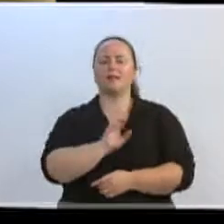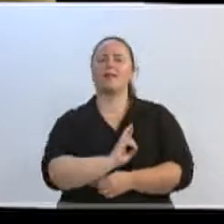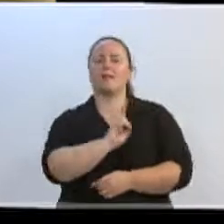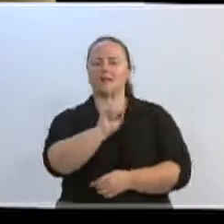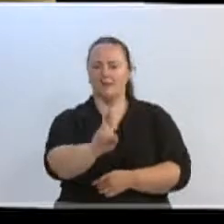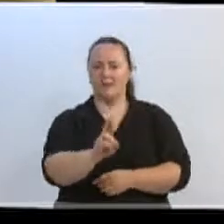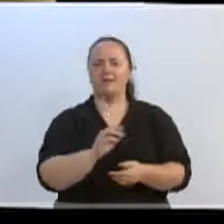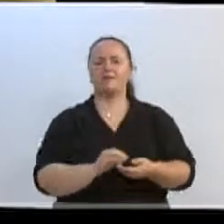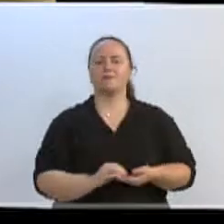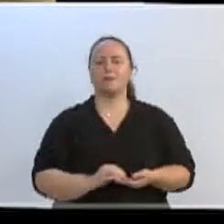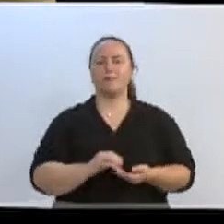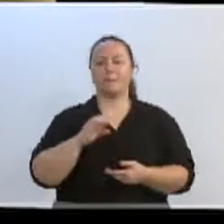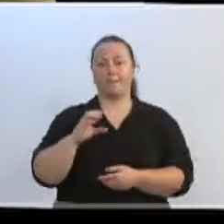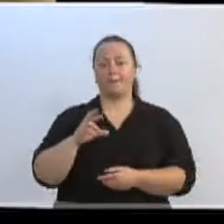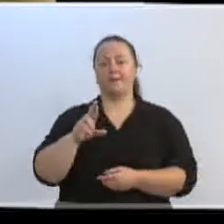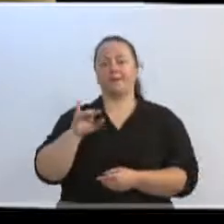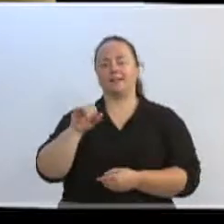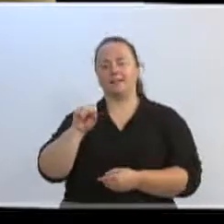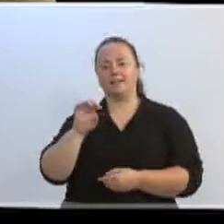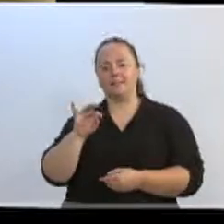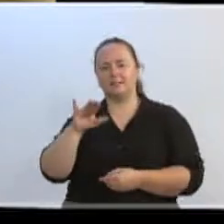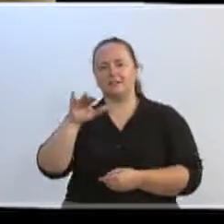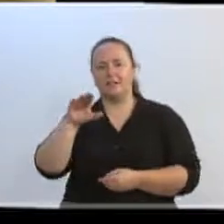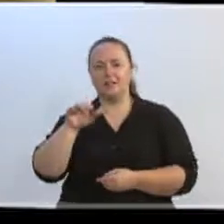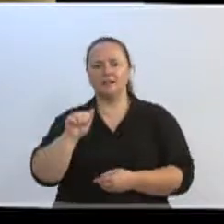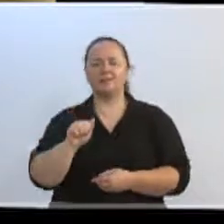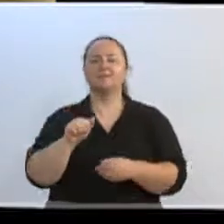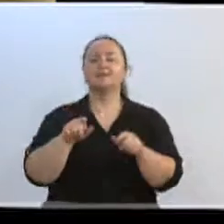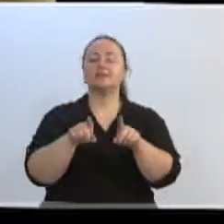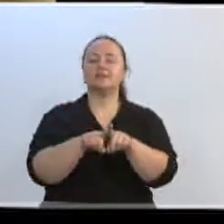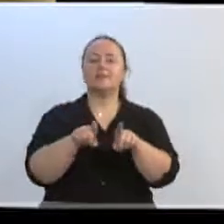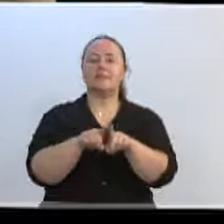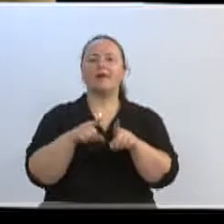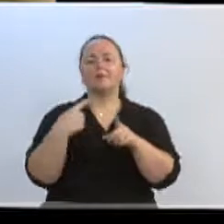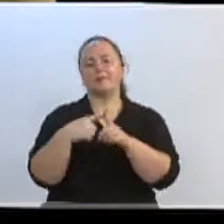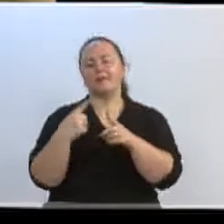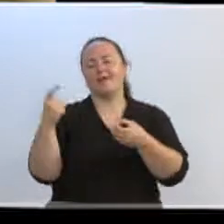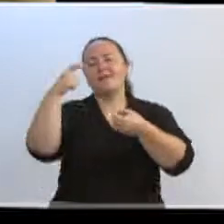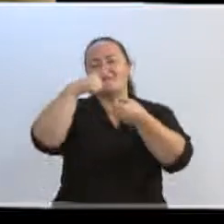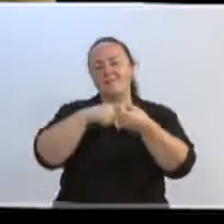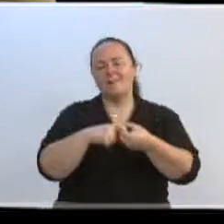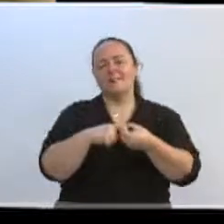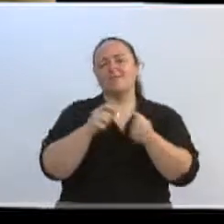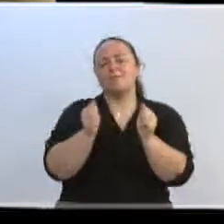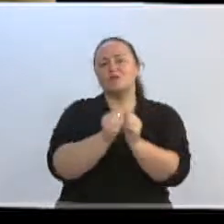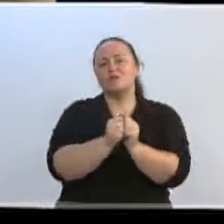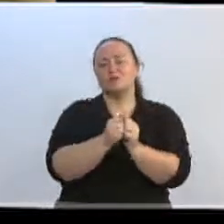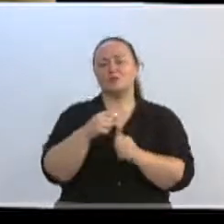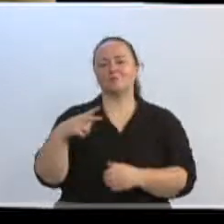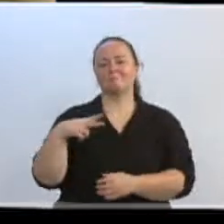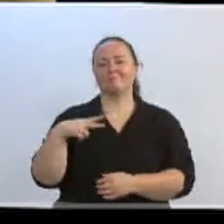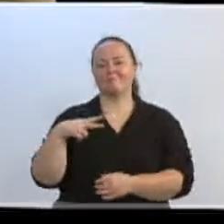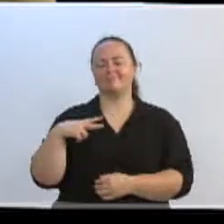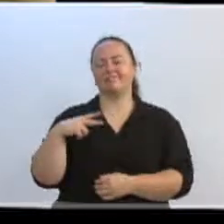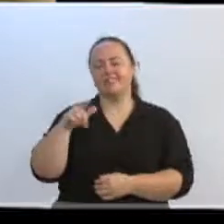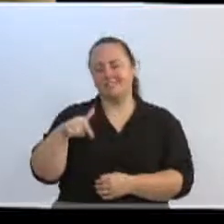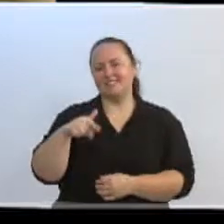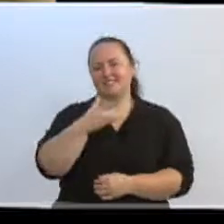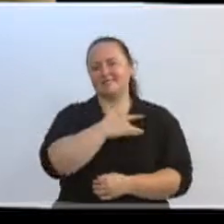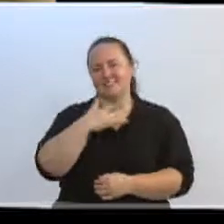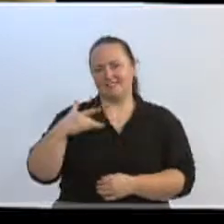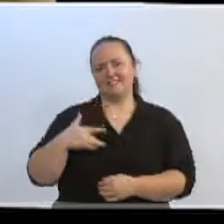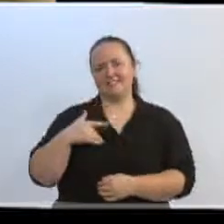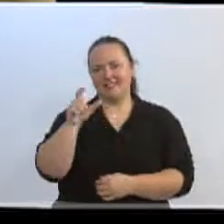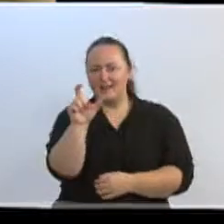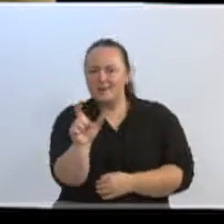aquela comunidade é um convênio com o plano de saúde adriano vem do adriano marcos da rosa e as mantau pioneiro